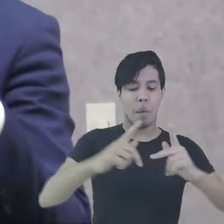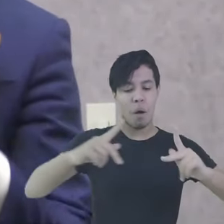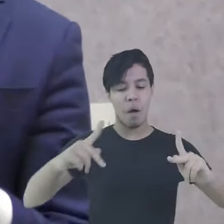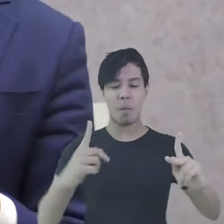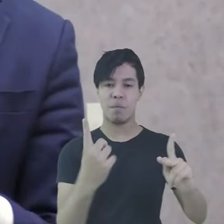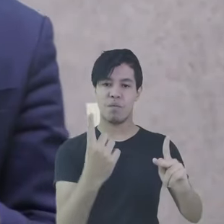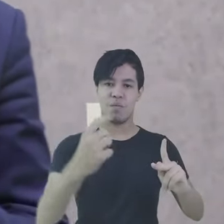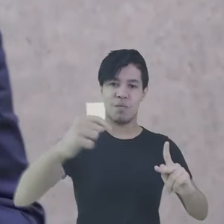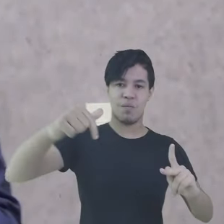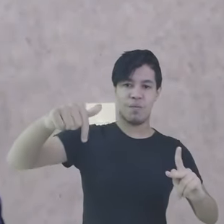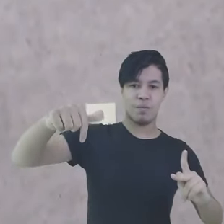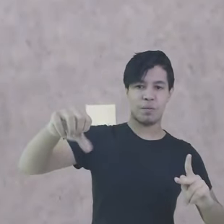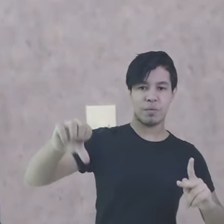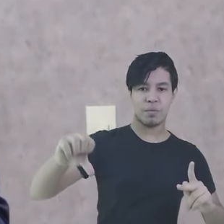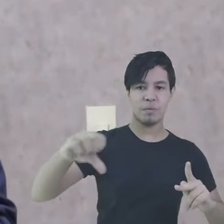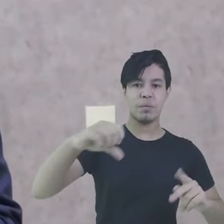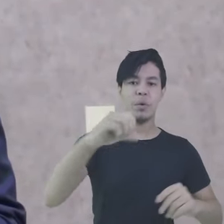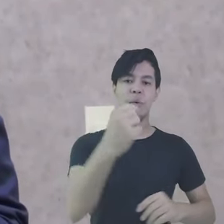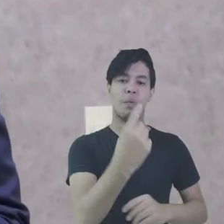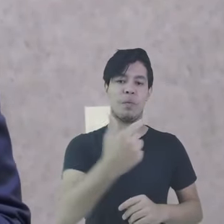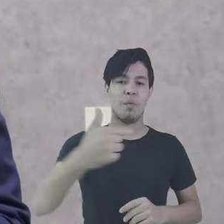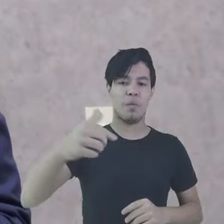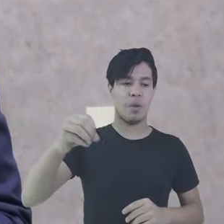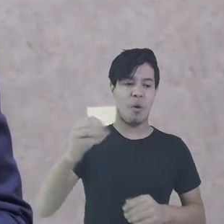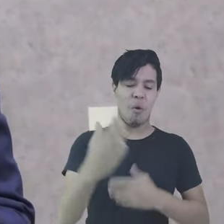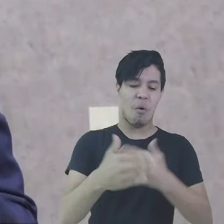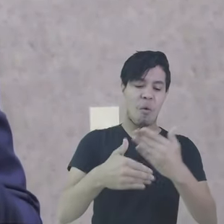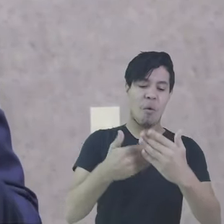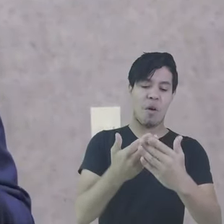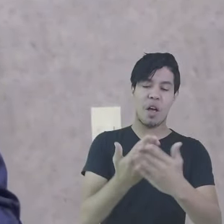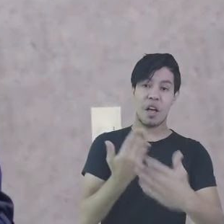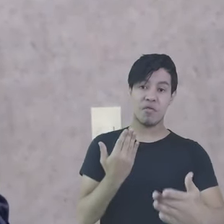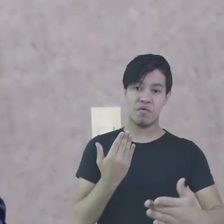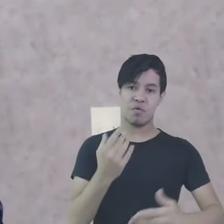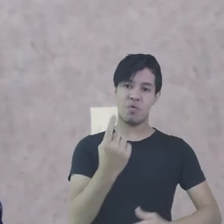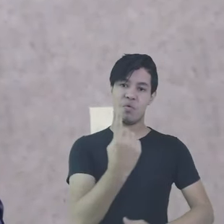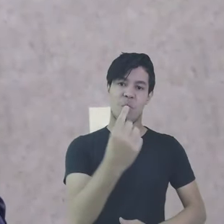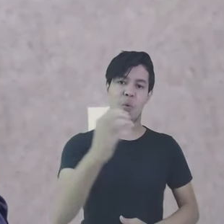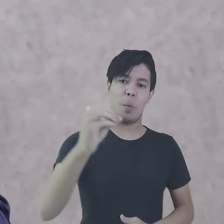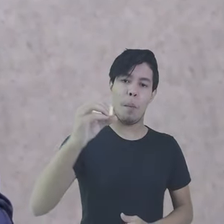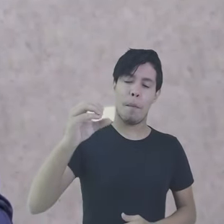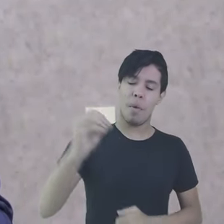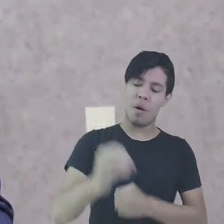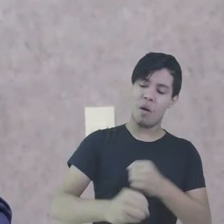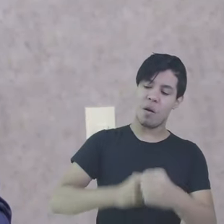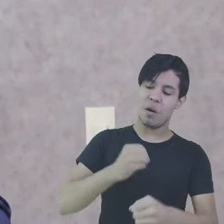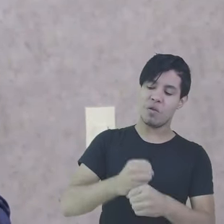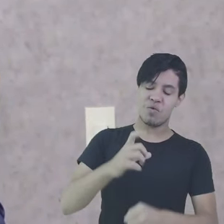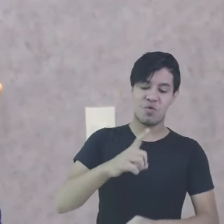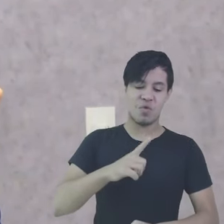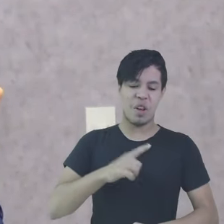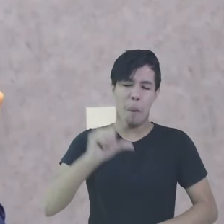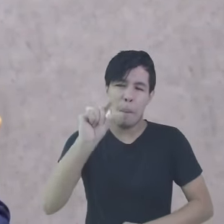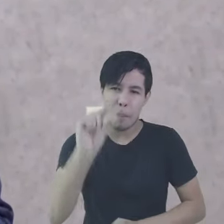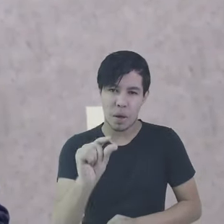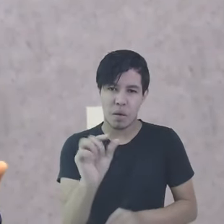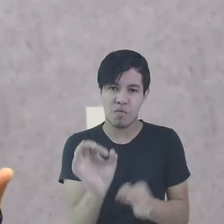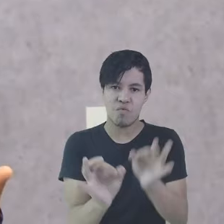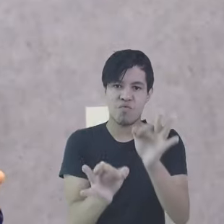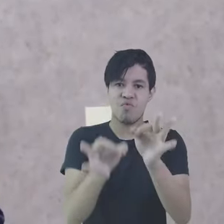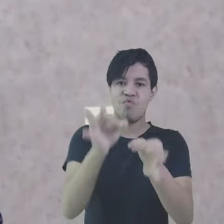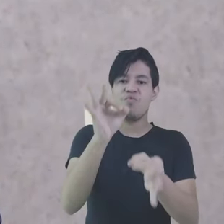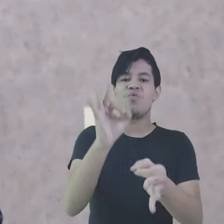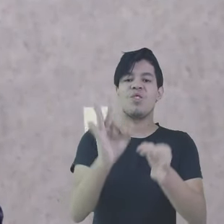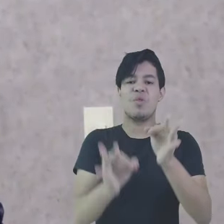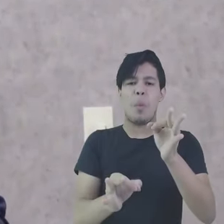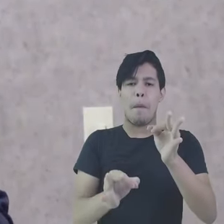que antes de começar o milênio, na segunda vinda de Jesus, já haverá um pequeno juízo para os principais inimigos, a besta, o